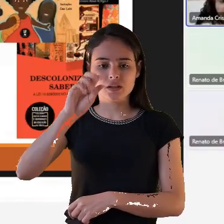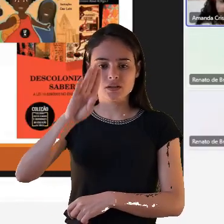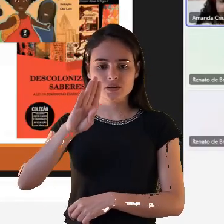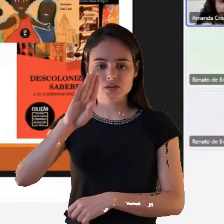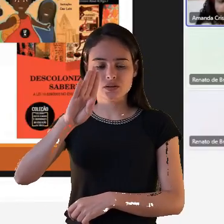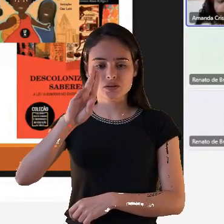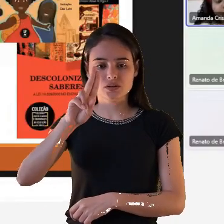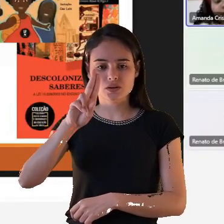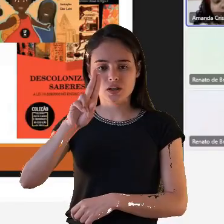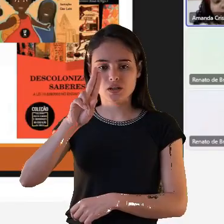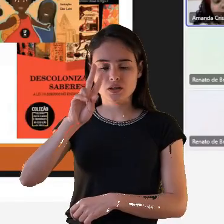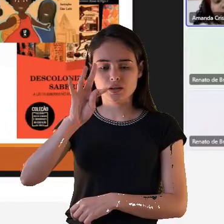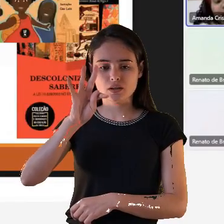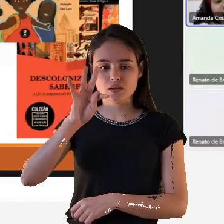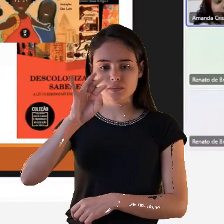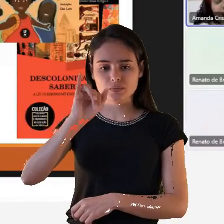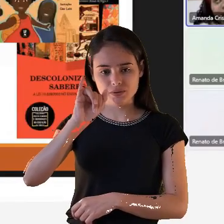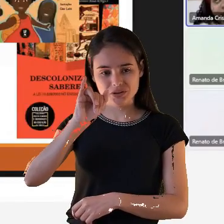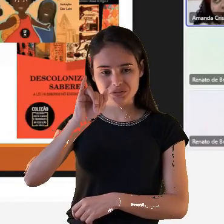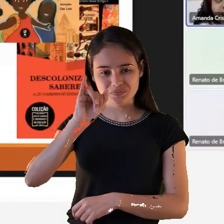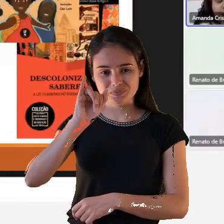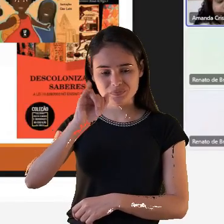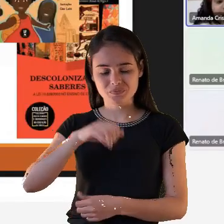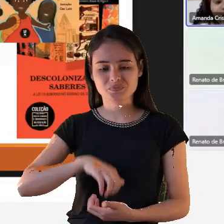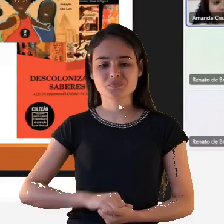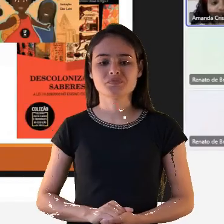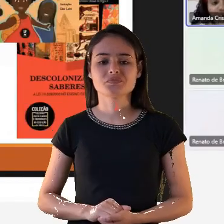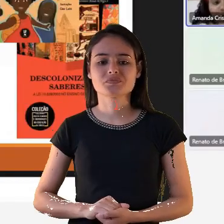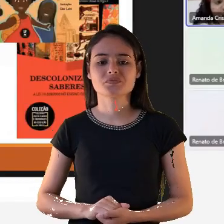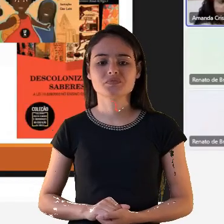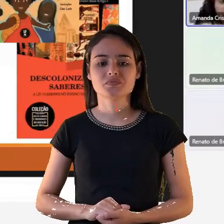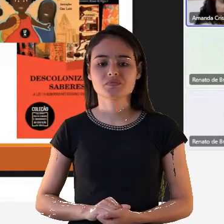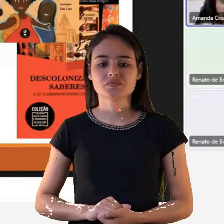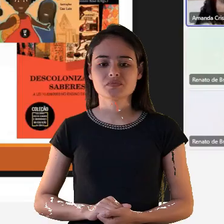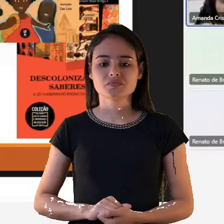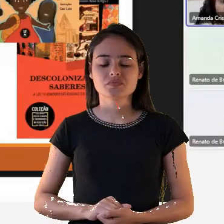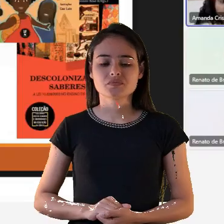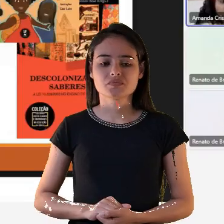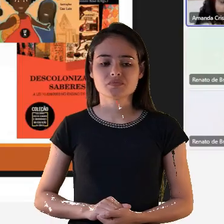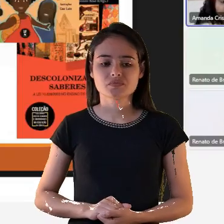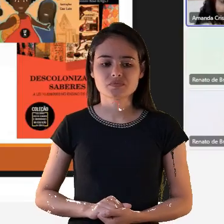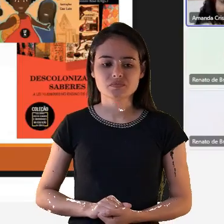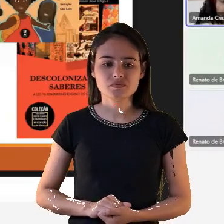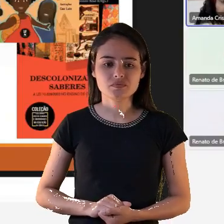né? E ela conta essa frase que ela contou